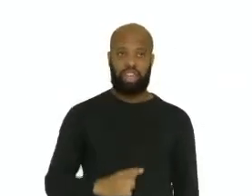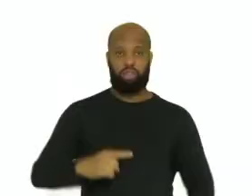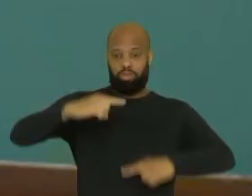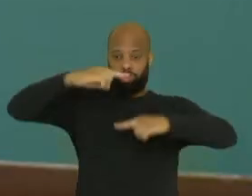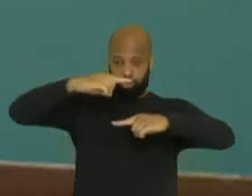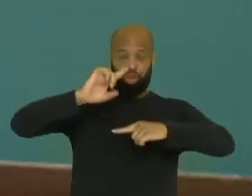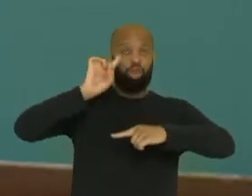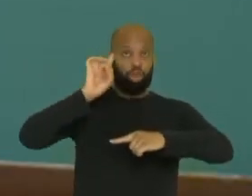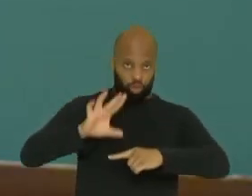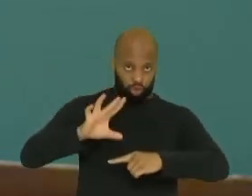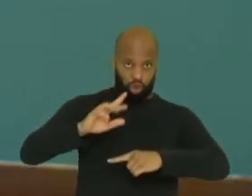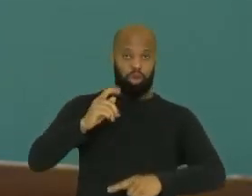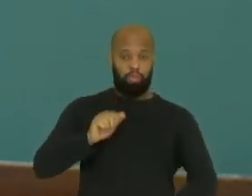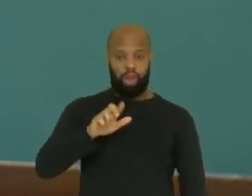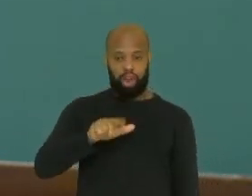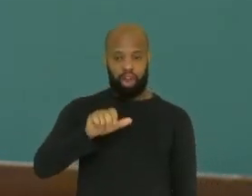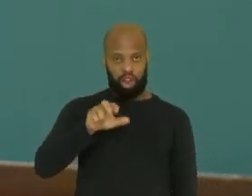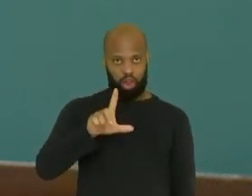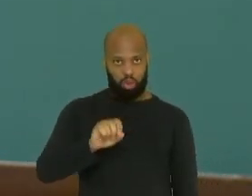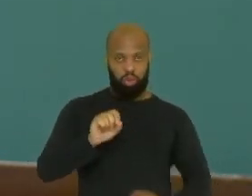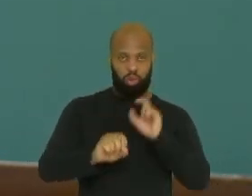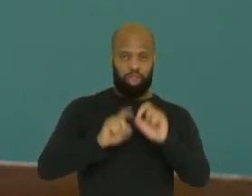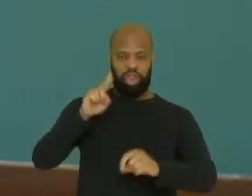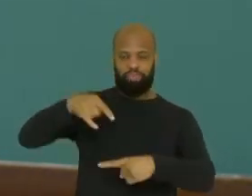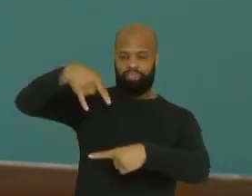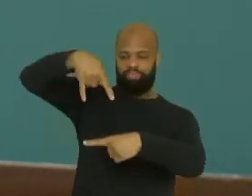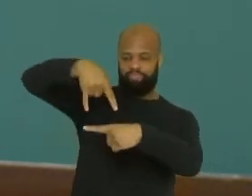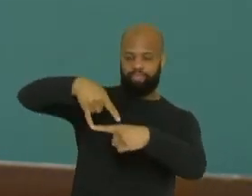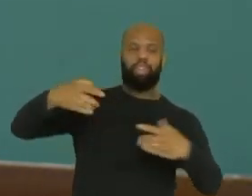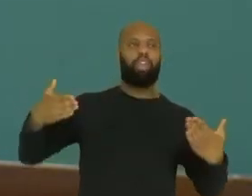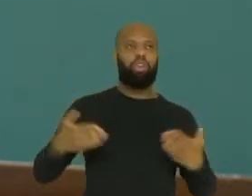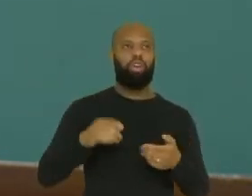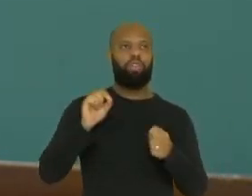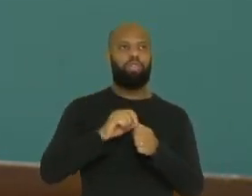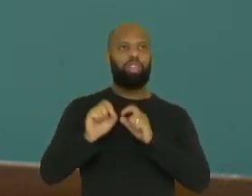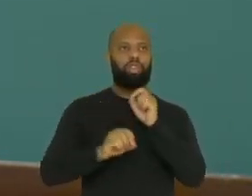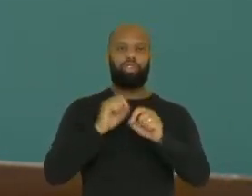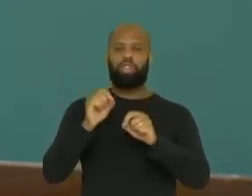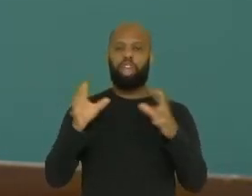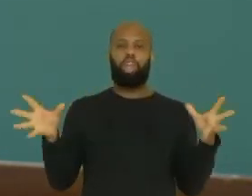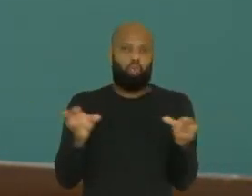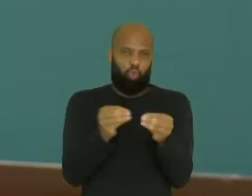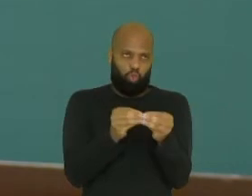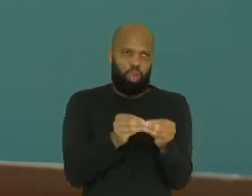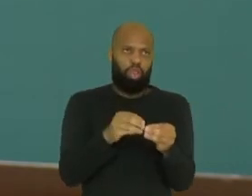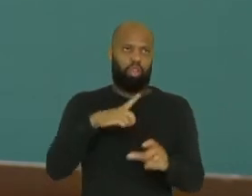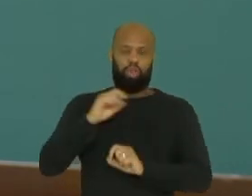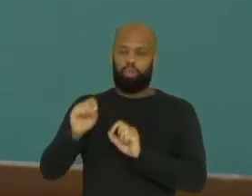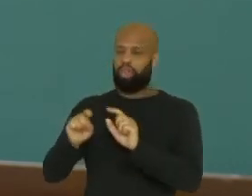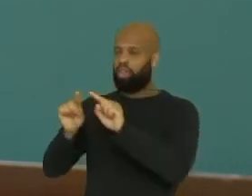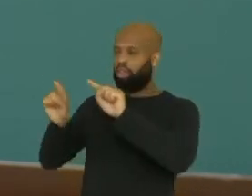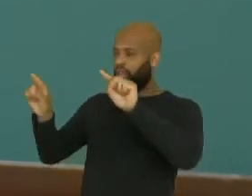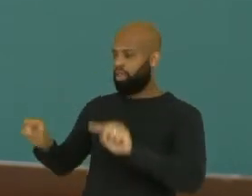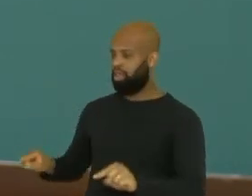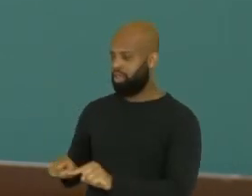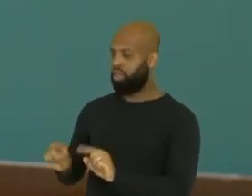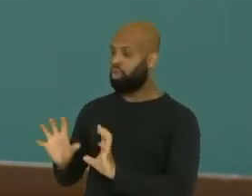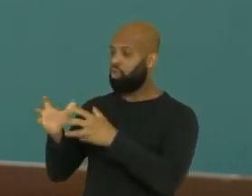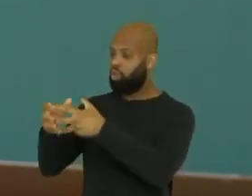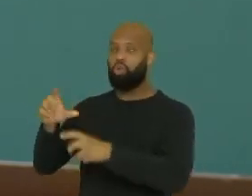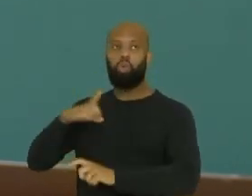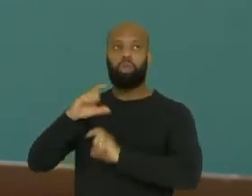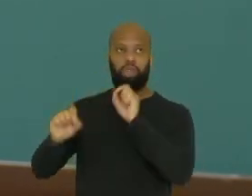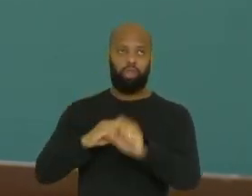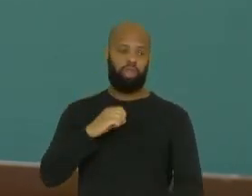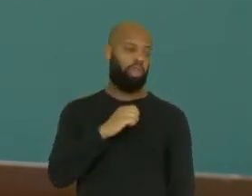gente chama ela de trapézio Então vamos fazer aí um resumão quadrilátero nós temos o paralelogramo